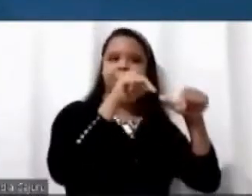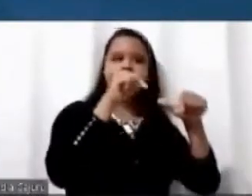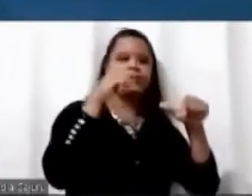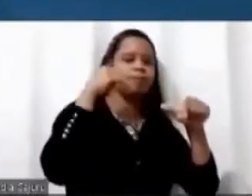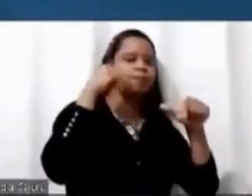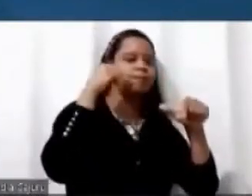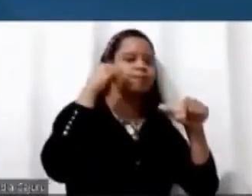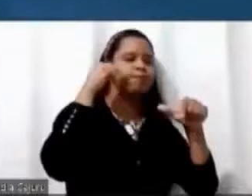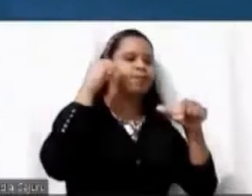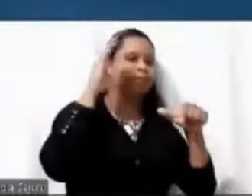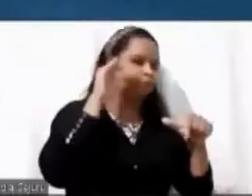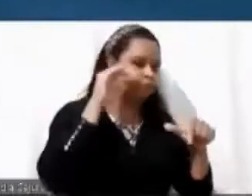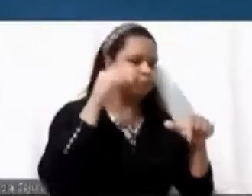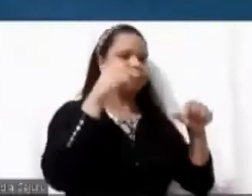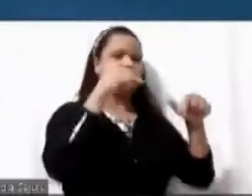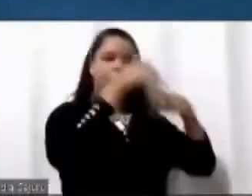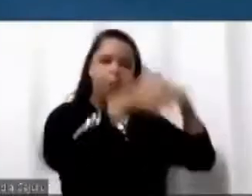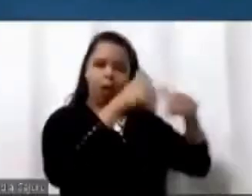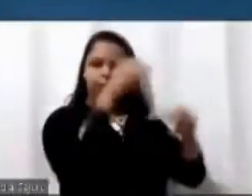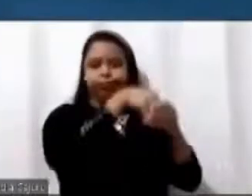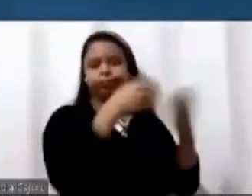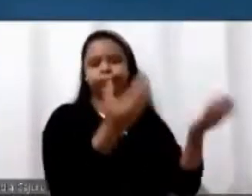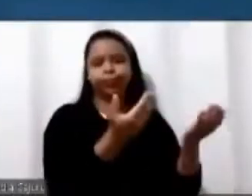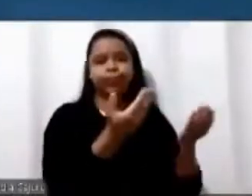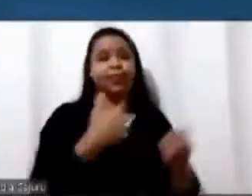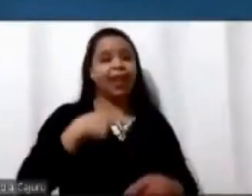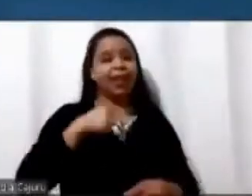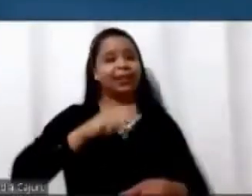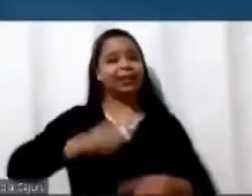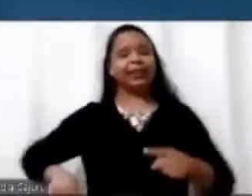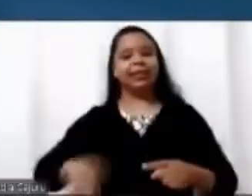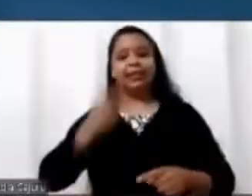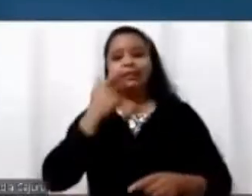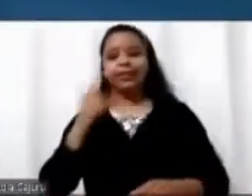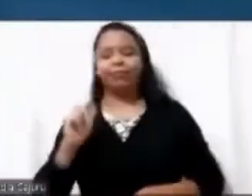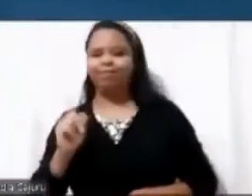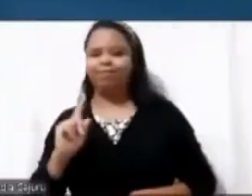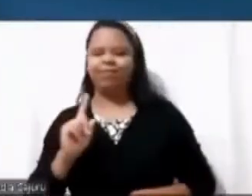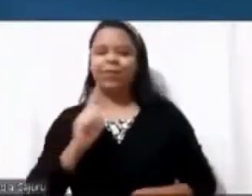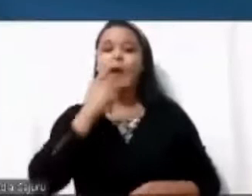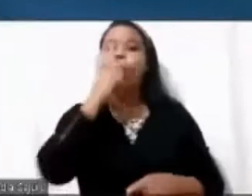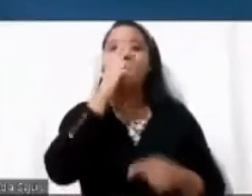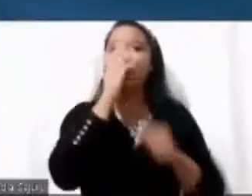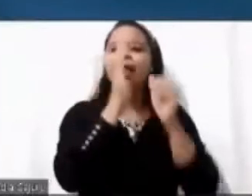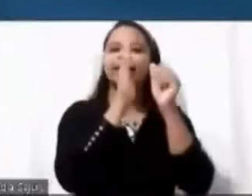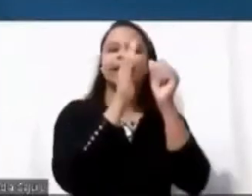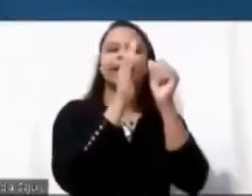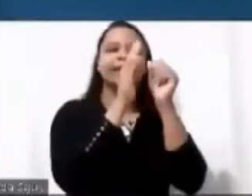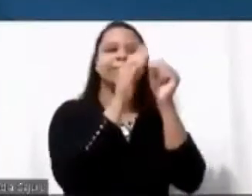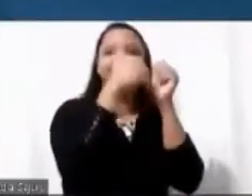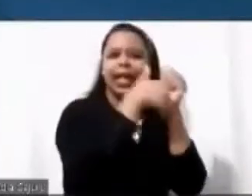direito de clausular nem mesmo que pequenos detalhes dos documentos, como, por